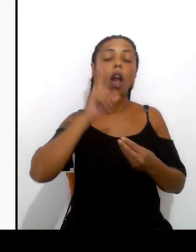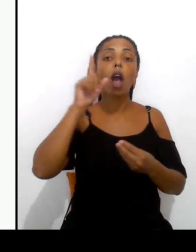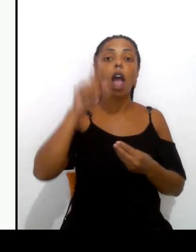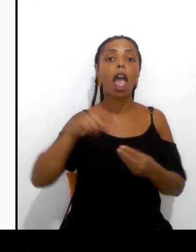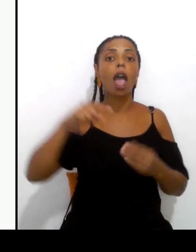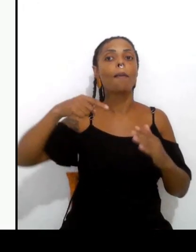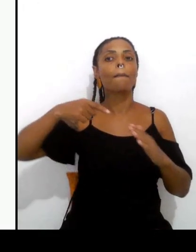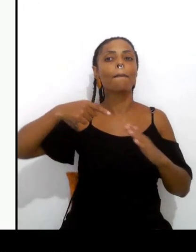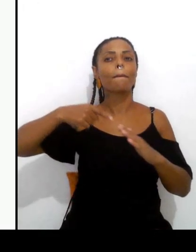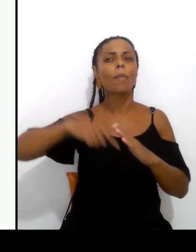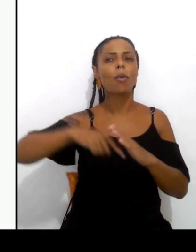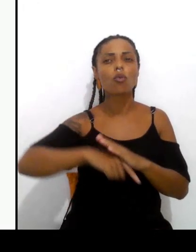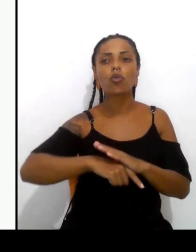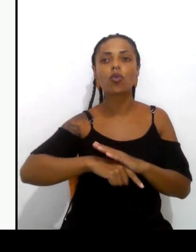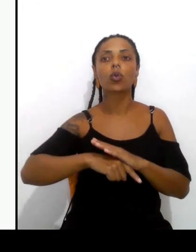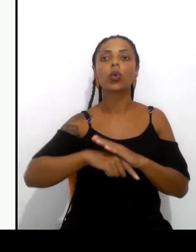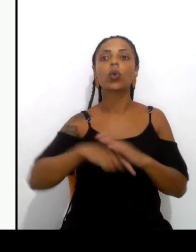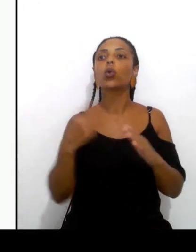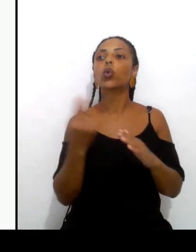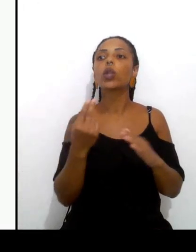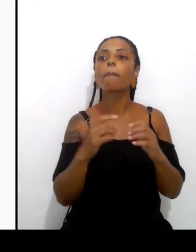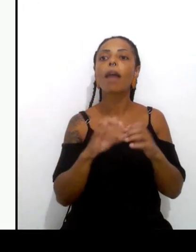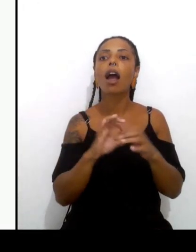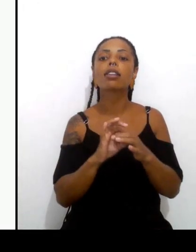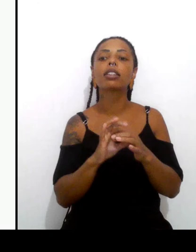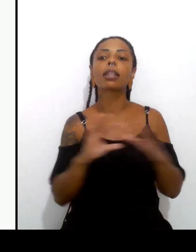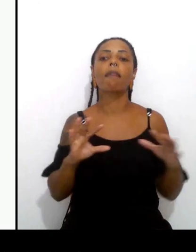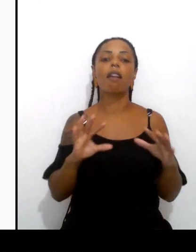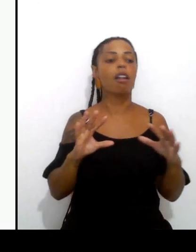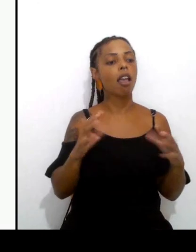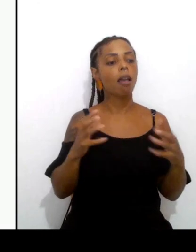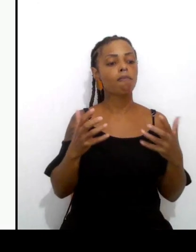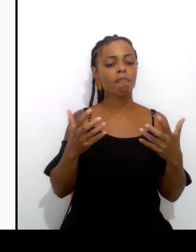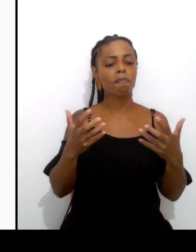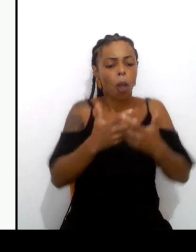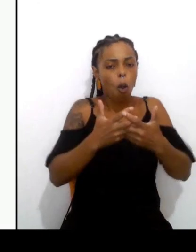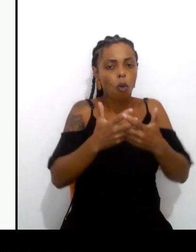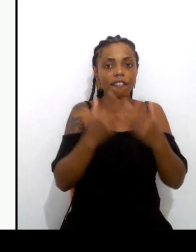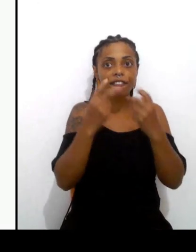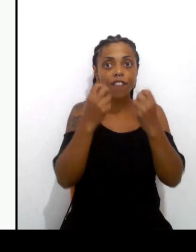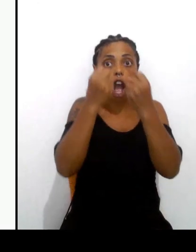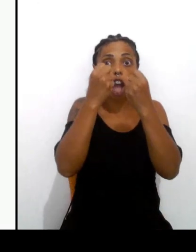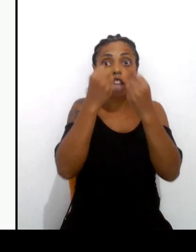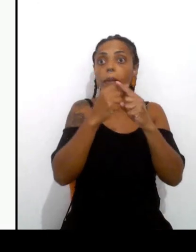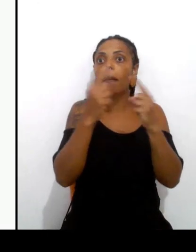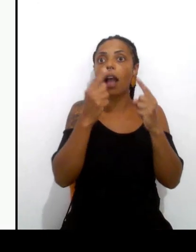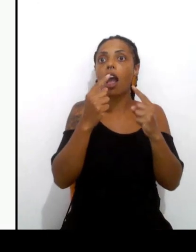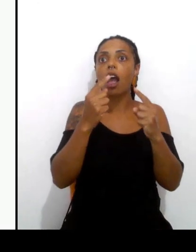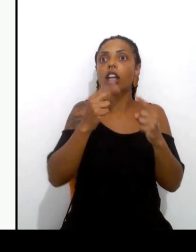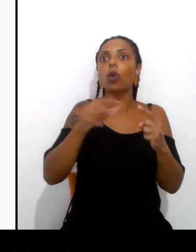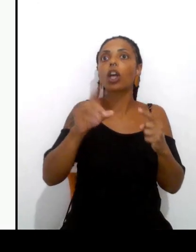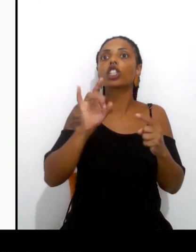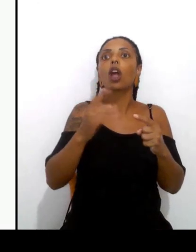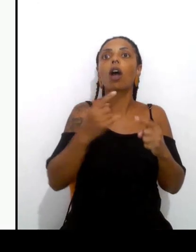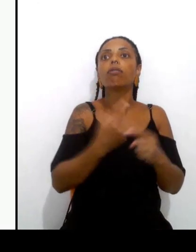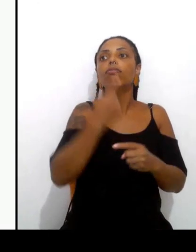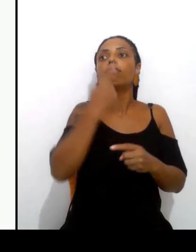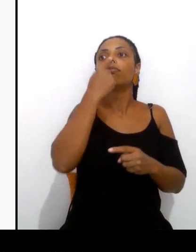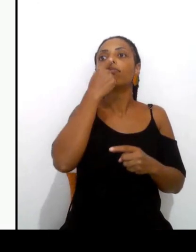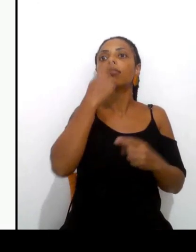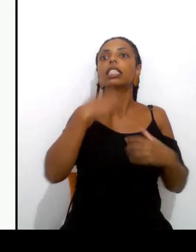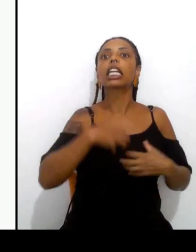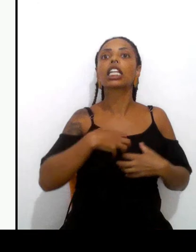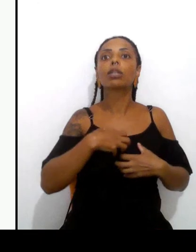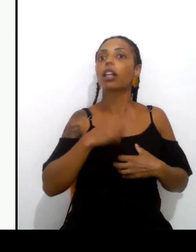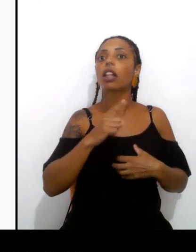indiscernibilidade profunda Mas além do que qualquer identificação sentimental o homem como fera e a Fera